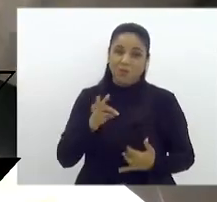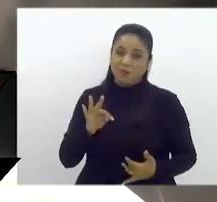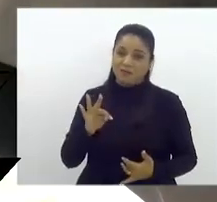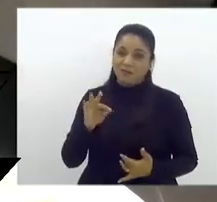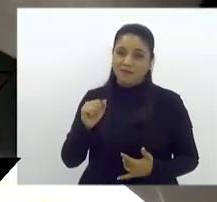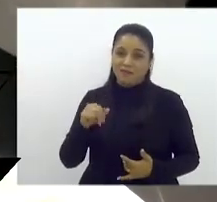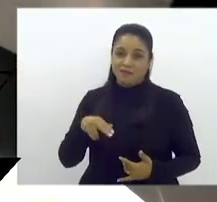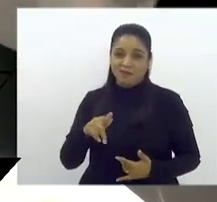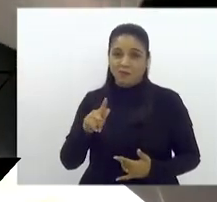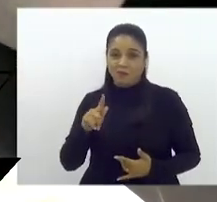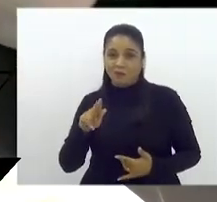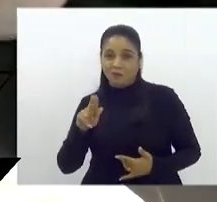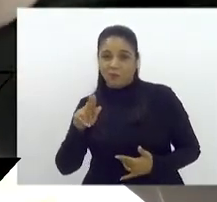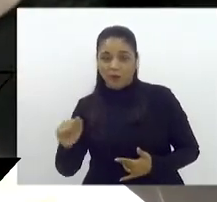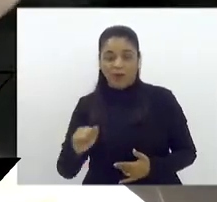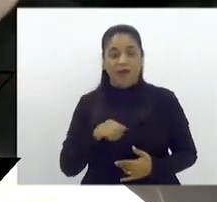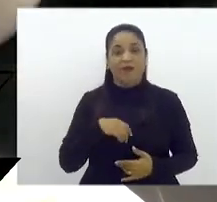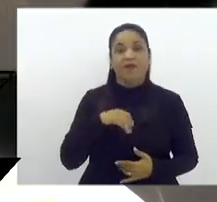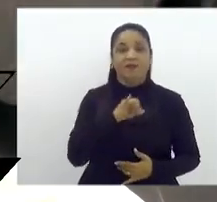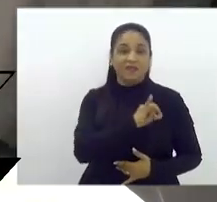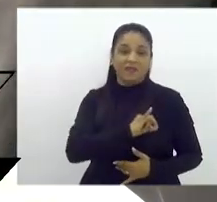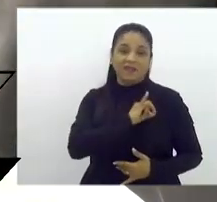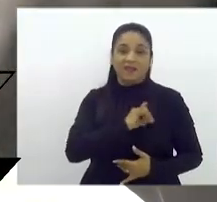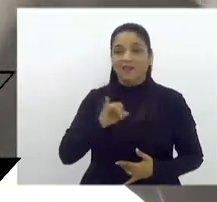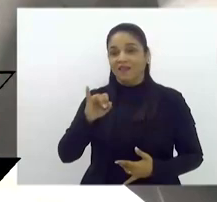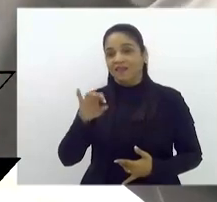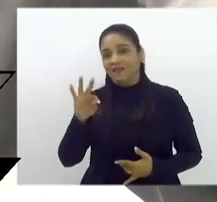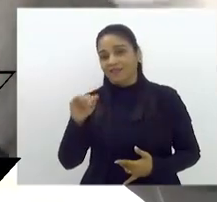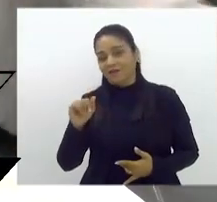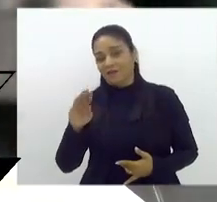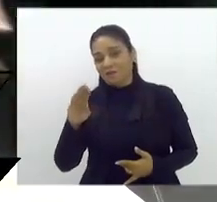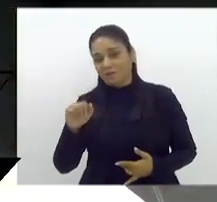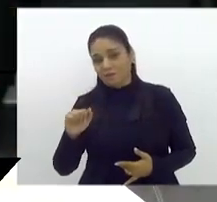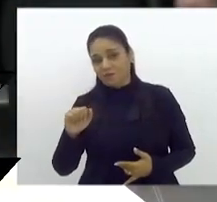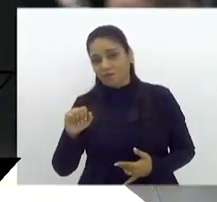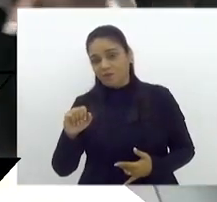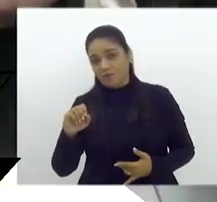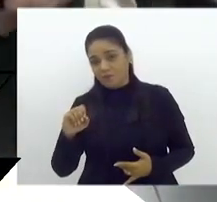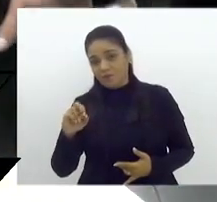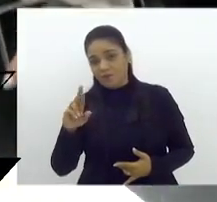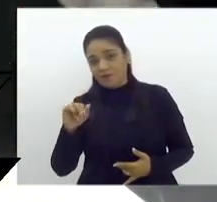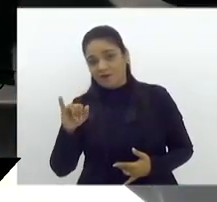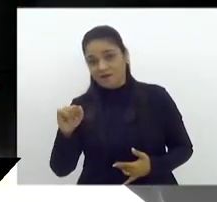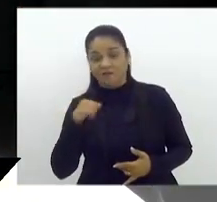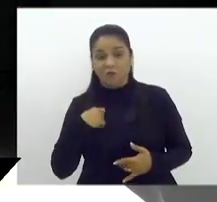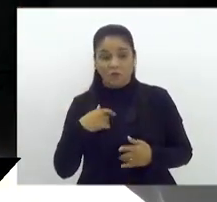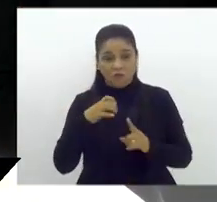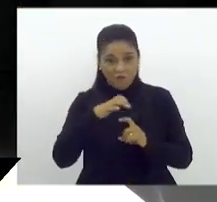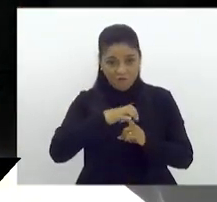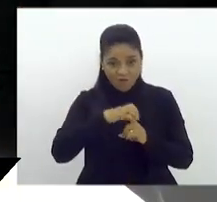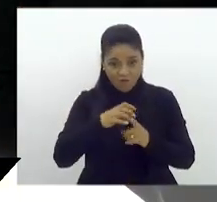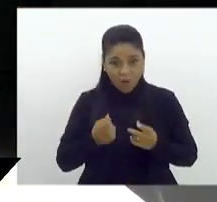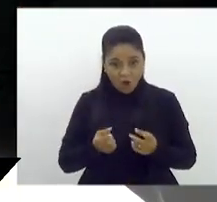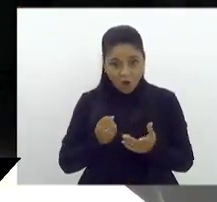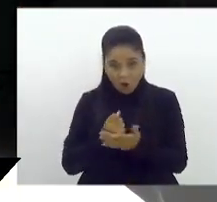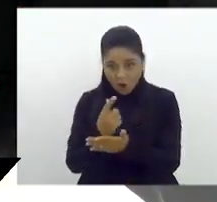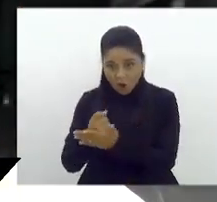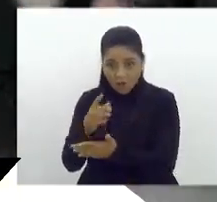porque a divisa é absolutamente... Porque quando eu vou à feira comprar laranja,